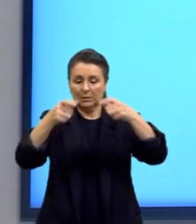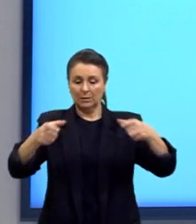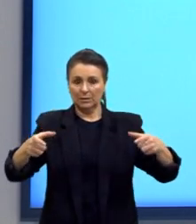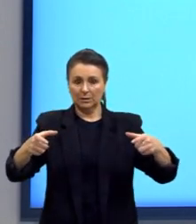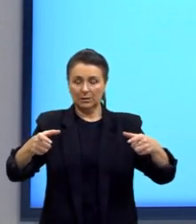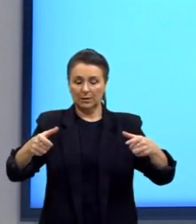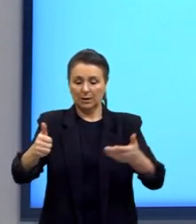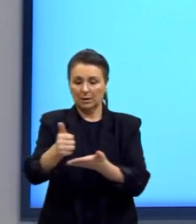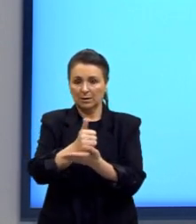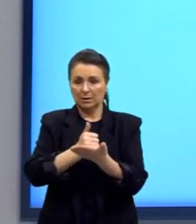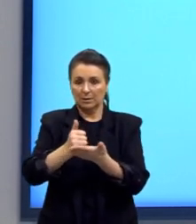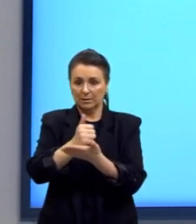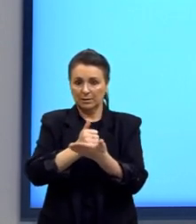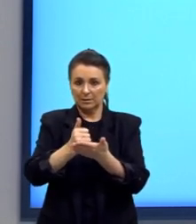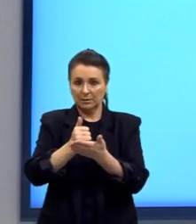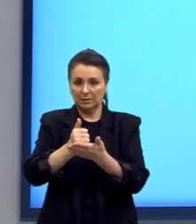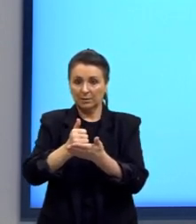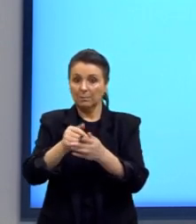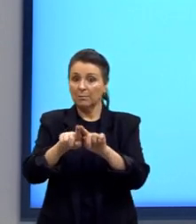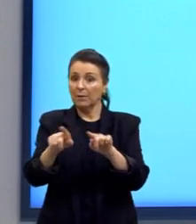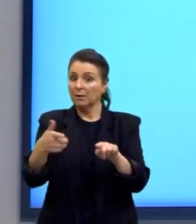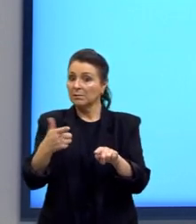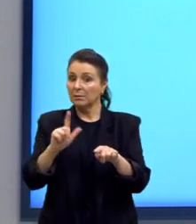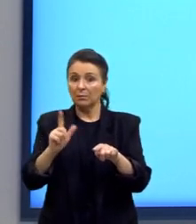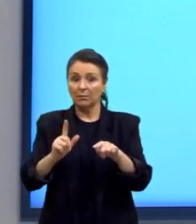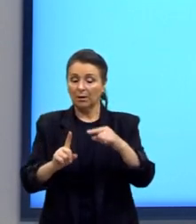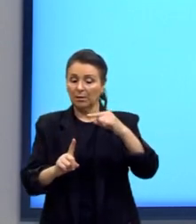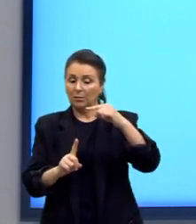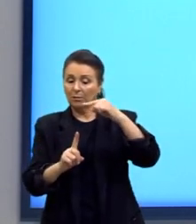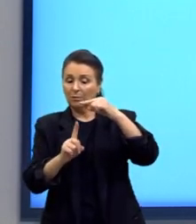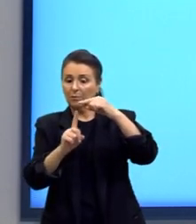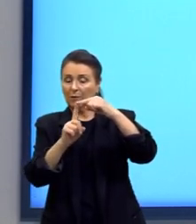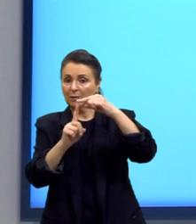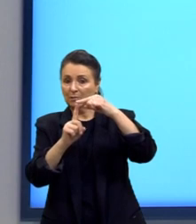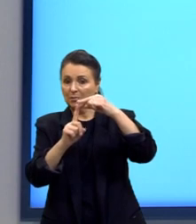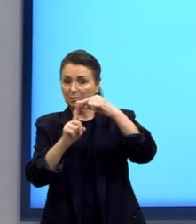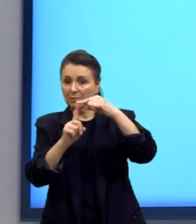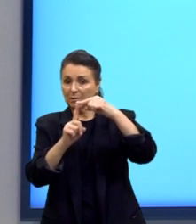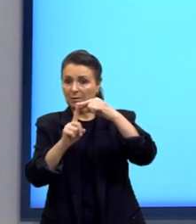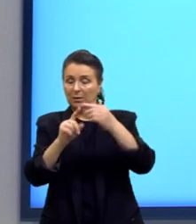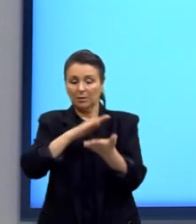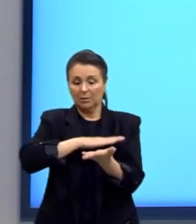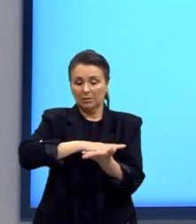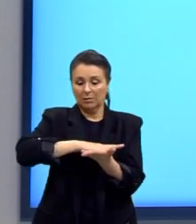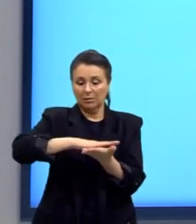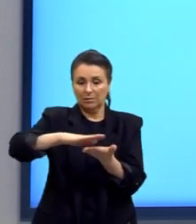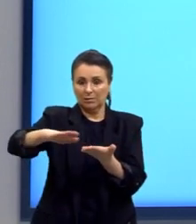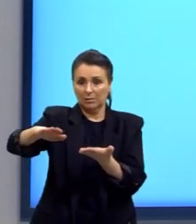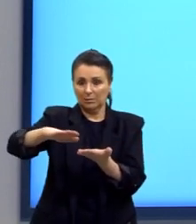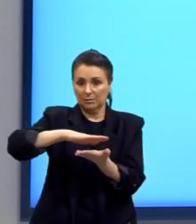a nossa base então do Cone sem o vértice né aqui a gente se refere a uma secção transversal então